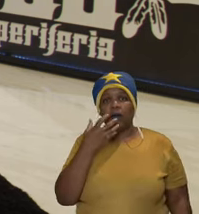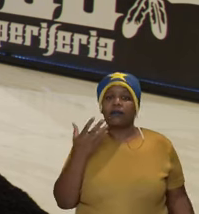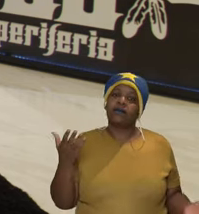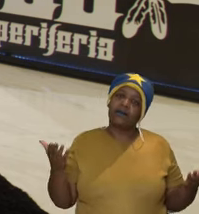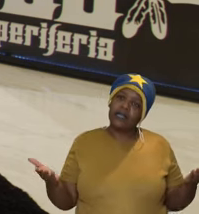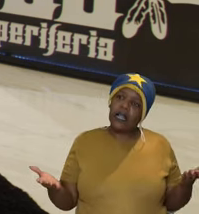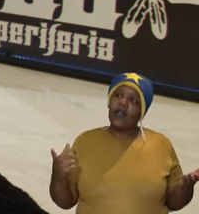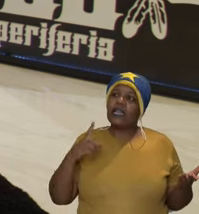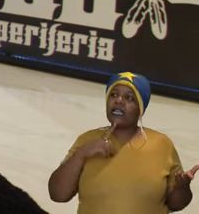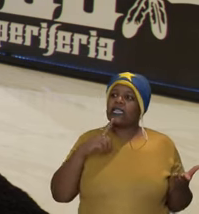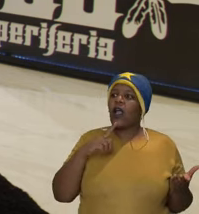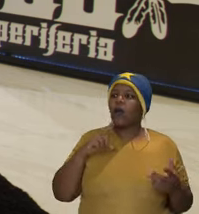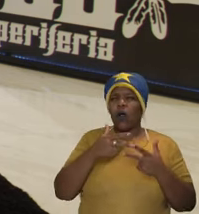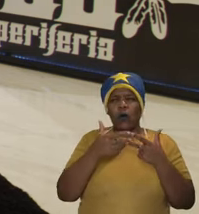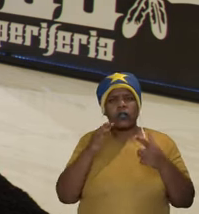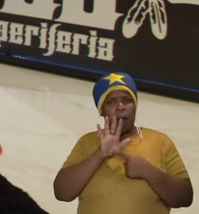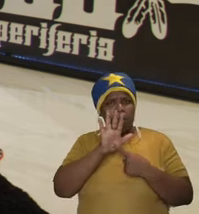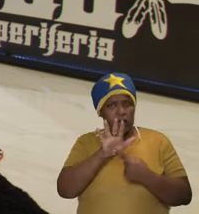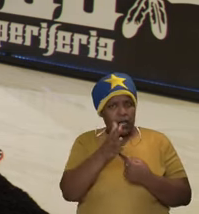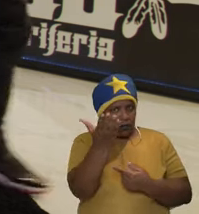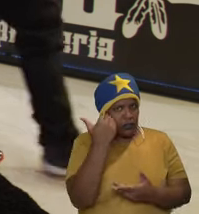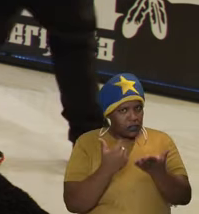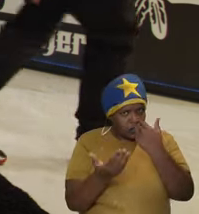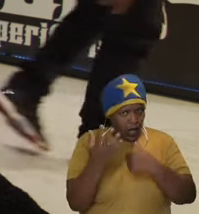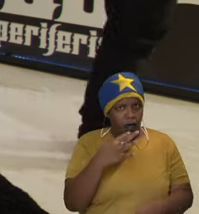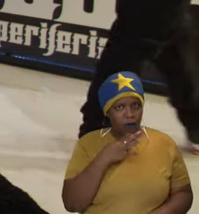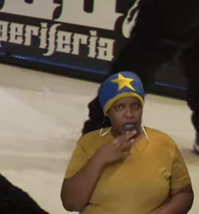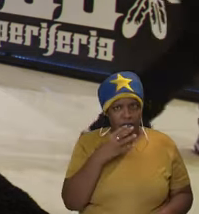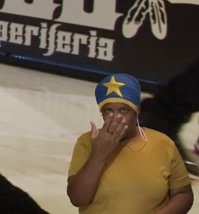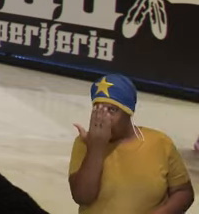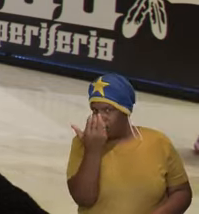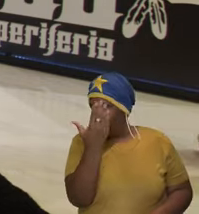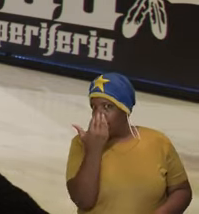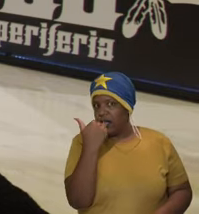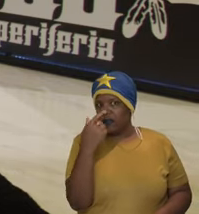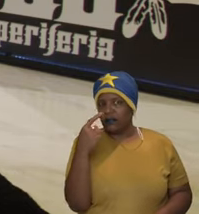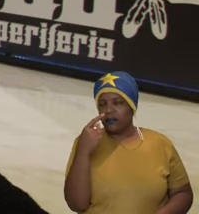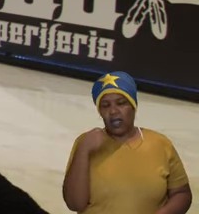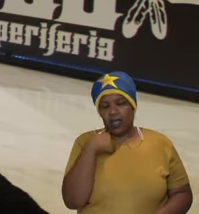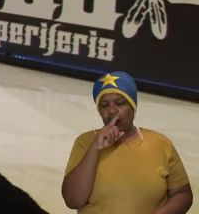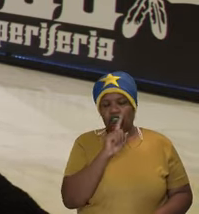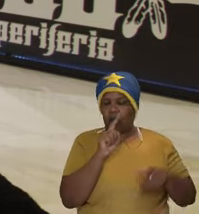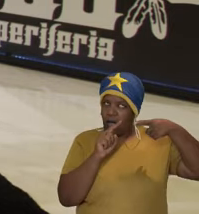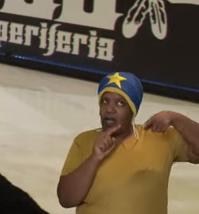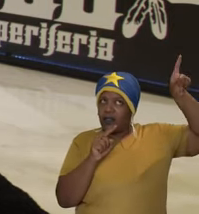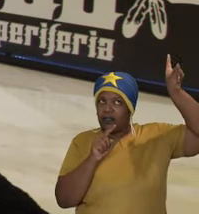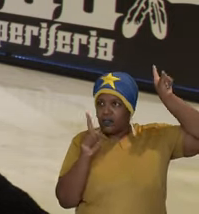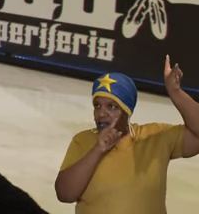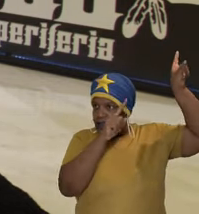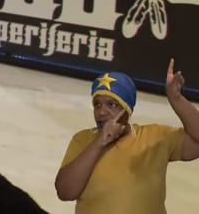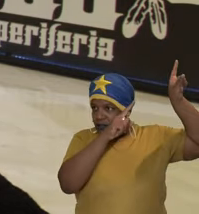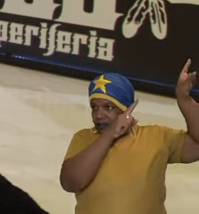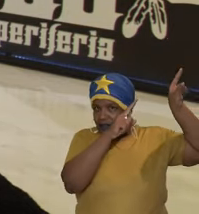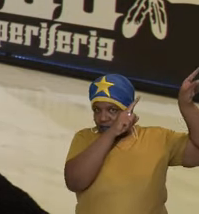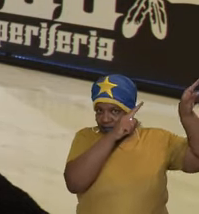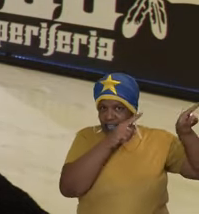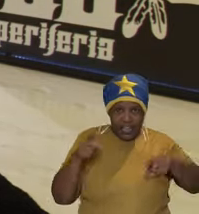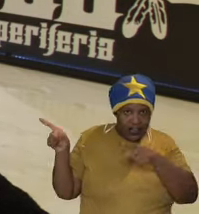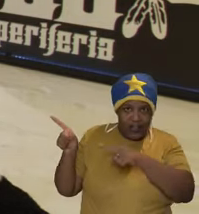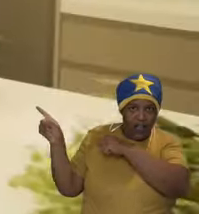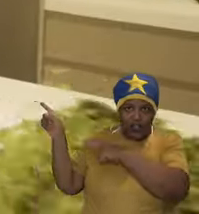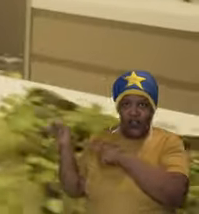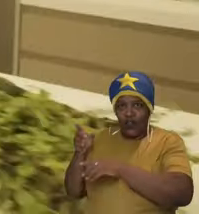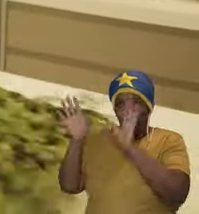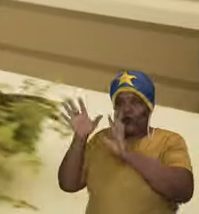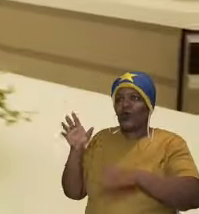Mano. A gente tem uma parada ali pra mostrar pra vocês. Queria até chamar vocês pra vocês conhecerem. Bora aqui com a gente ali, vamos conhecer um onde pouco. Onde a gente faz o nosso... Onde tudo